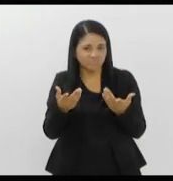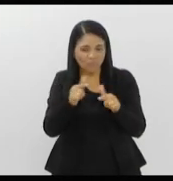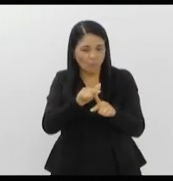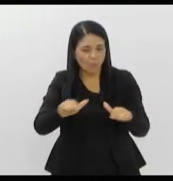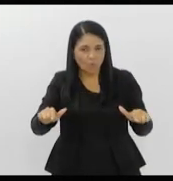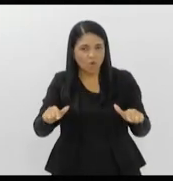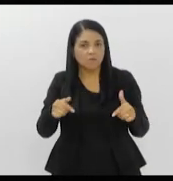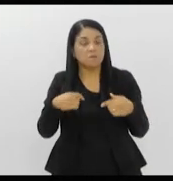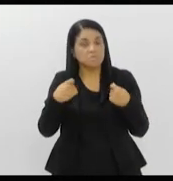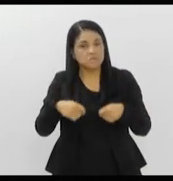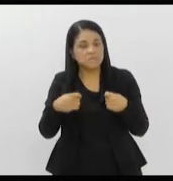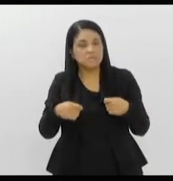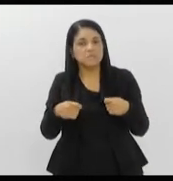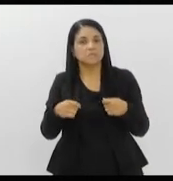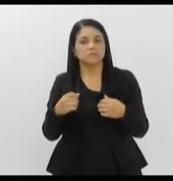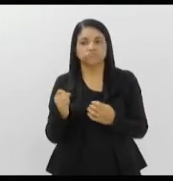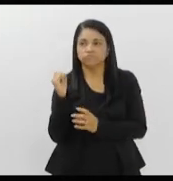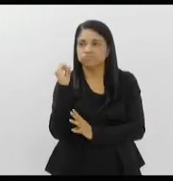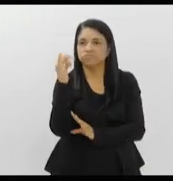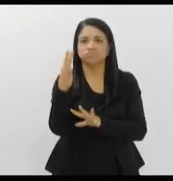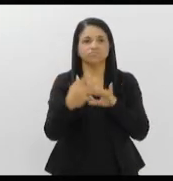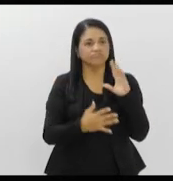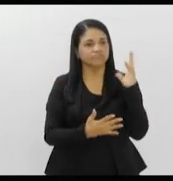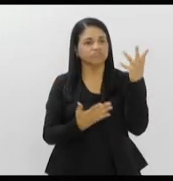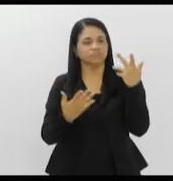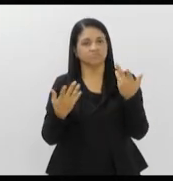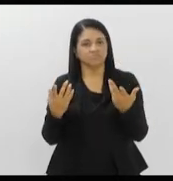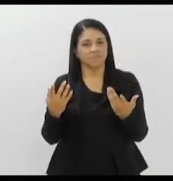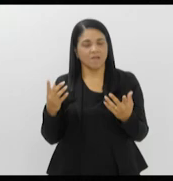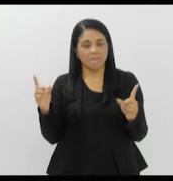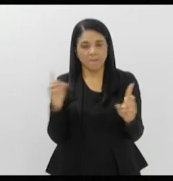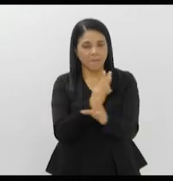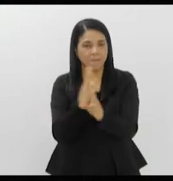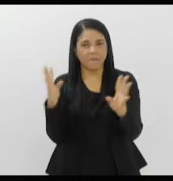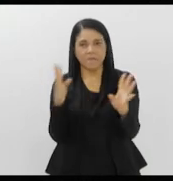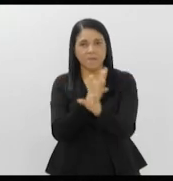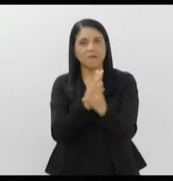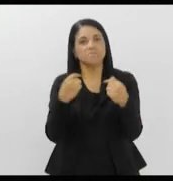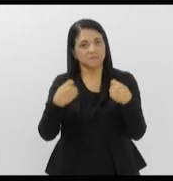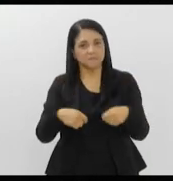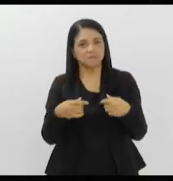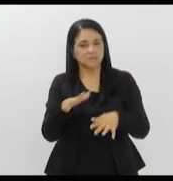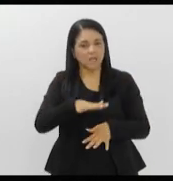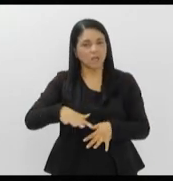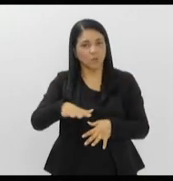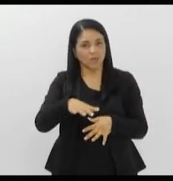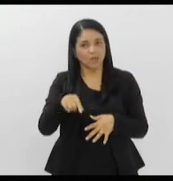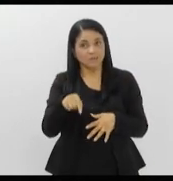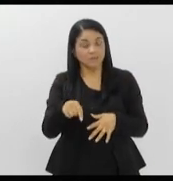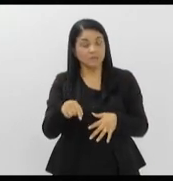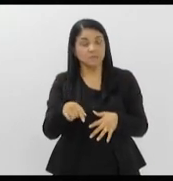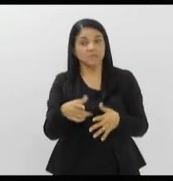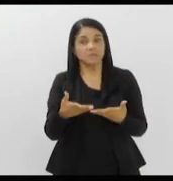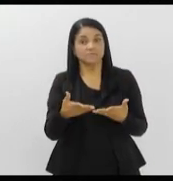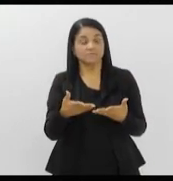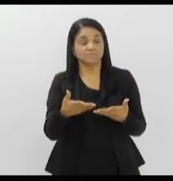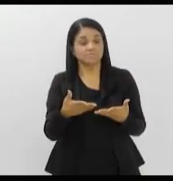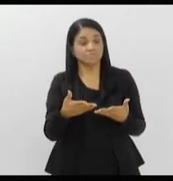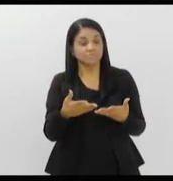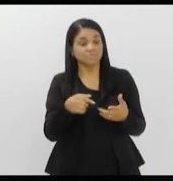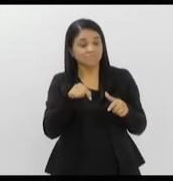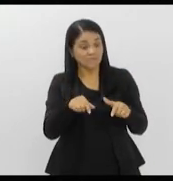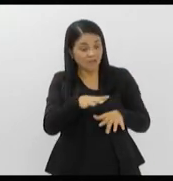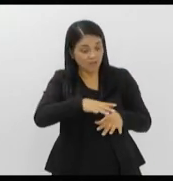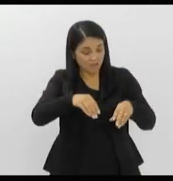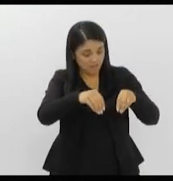uma revitalização. Então, o prefeito vai desapropriar, mas não é